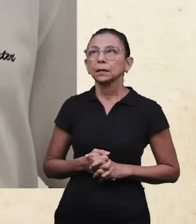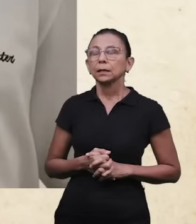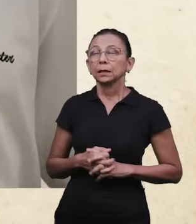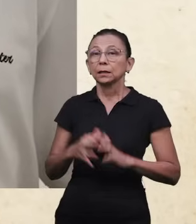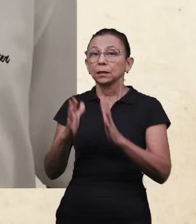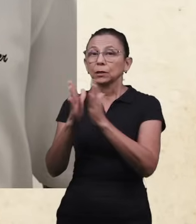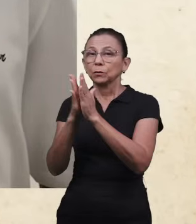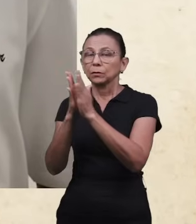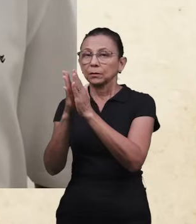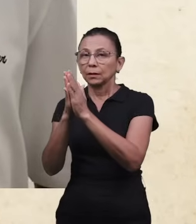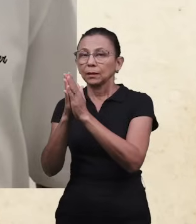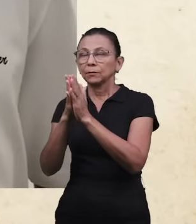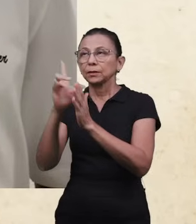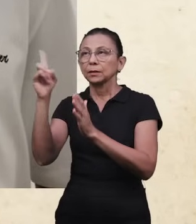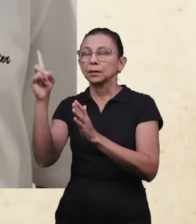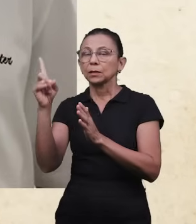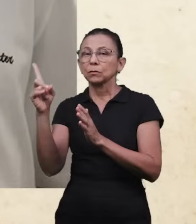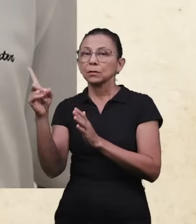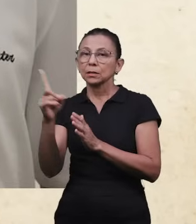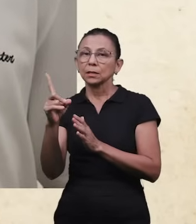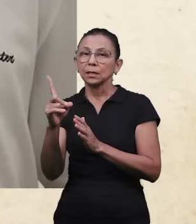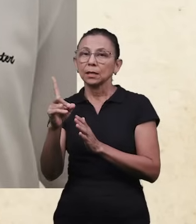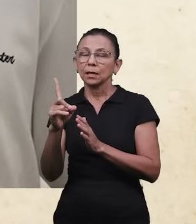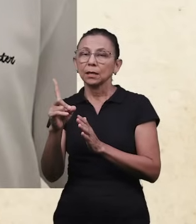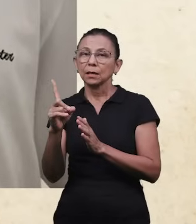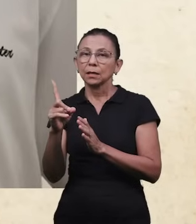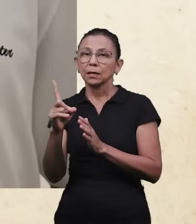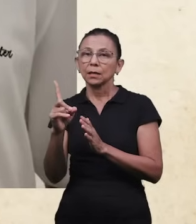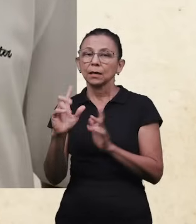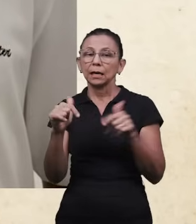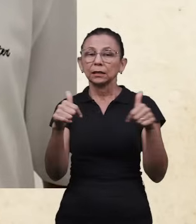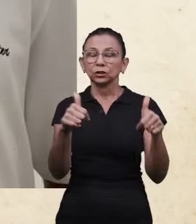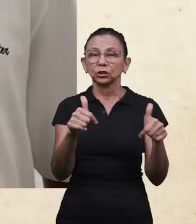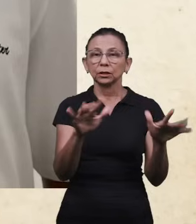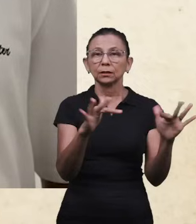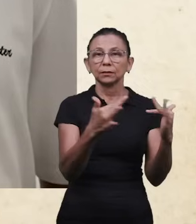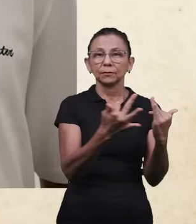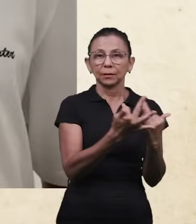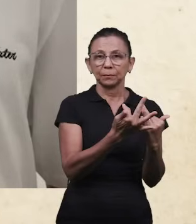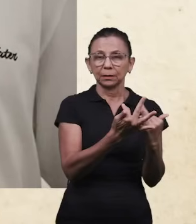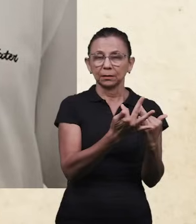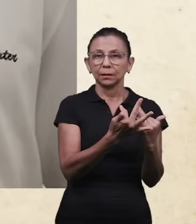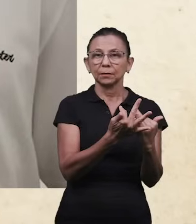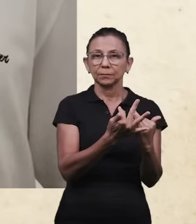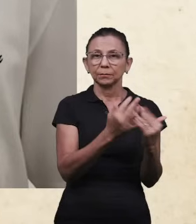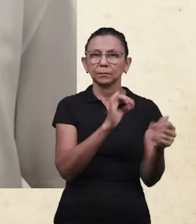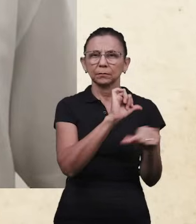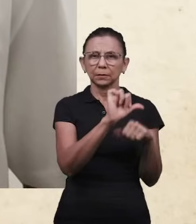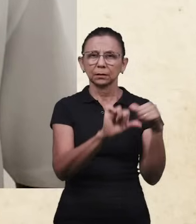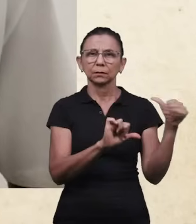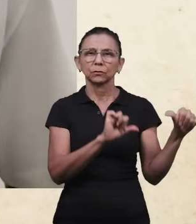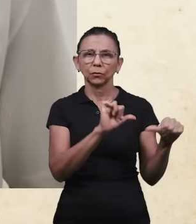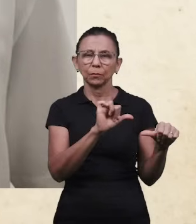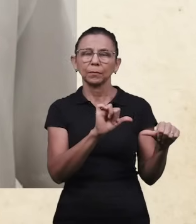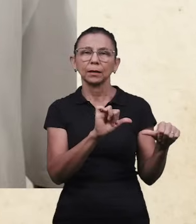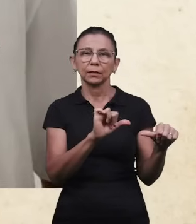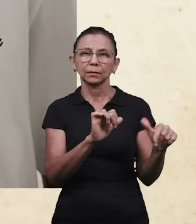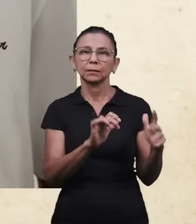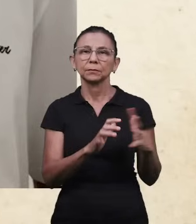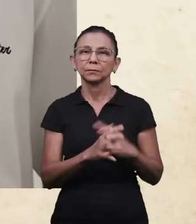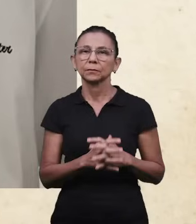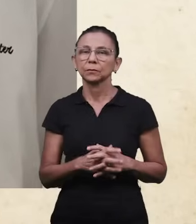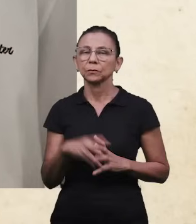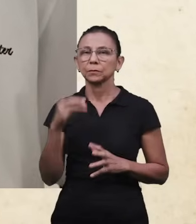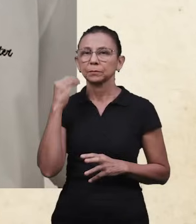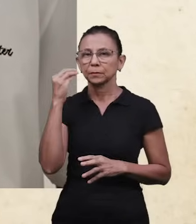Senhor também despertava esse desejo à minha família. E isso ali foi de grande alegria para mim, pois foi uma confirmação das orações que eu já